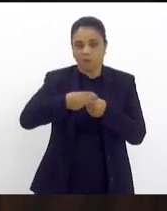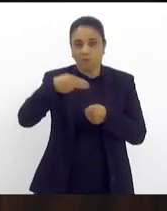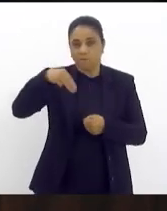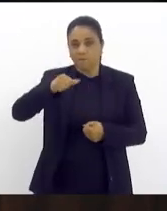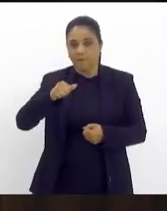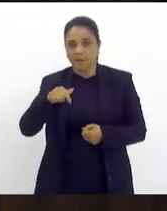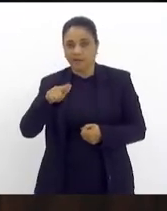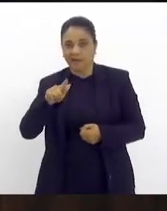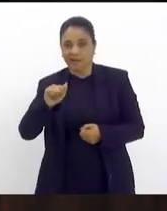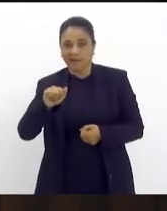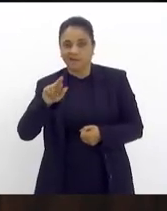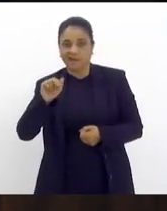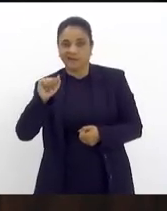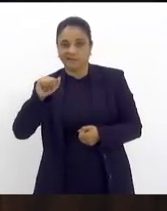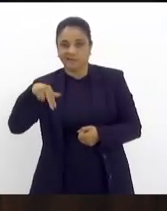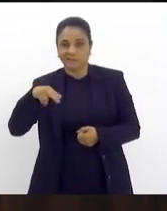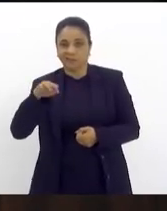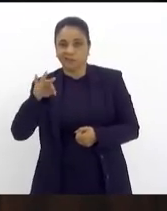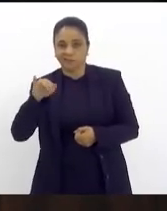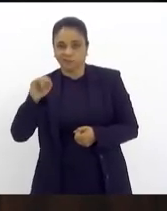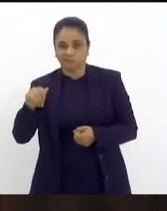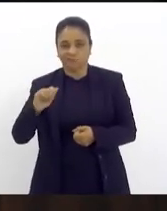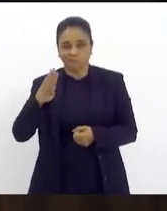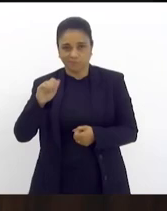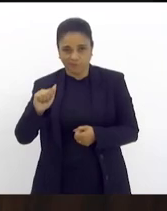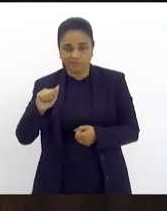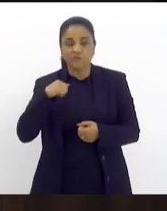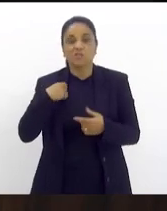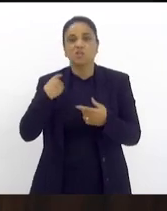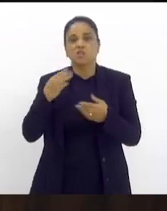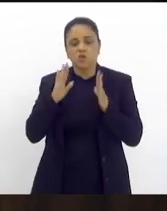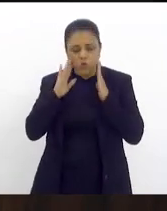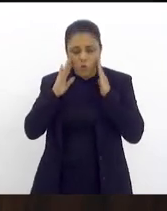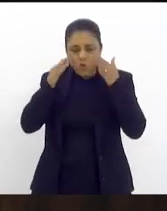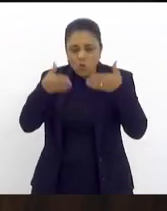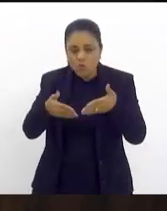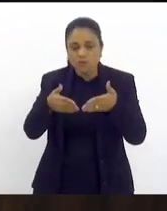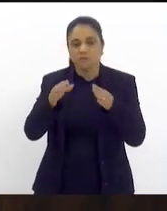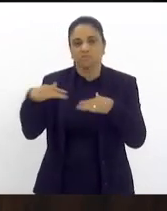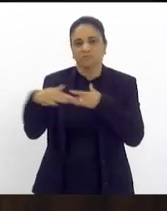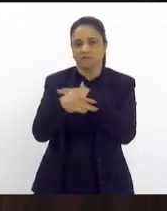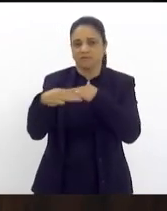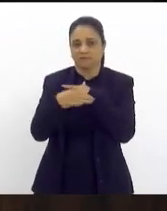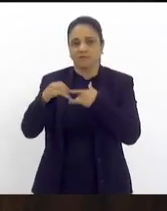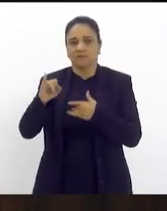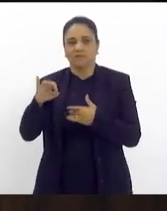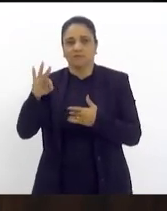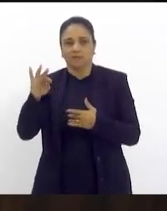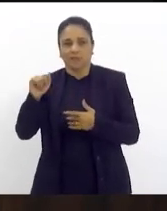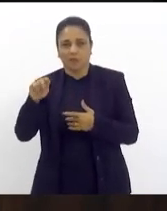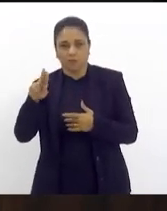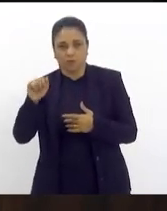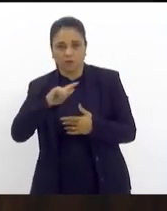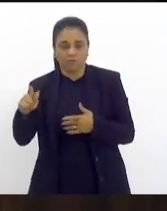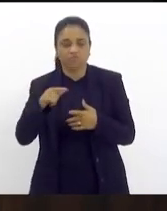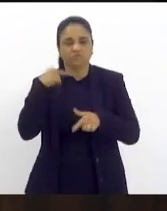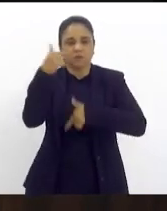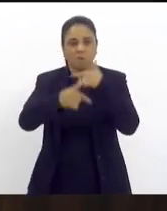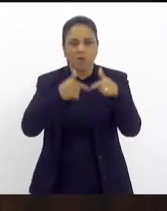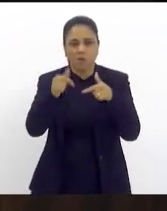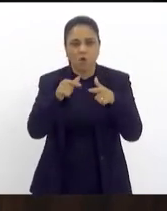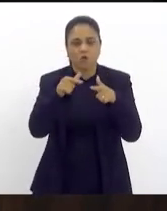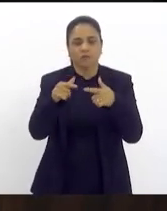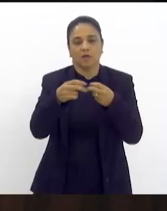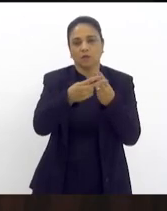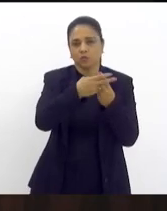vida profissional esteve mais concentrada em Itaguaí. Trabalhou nas unidades básicas de saúde